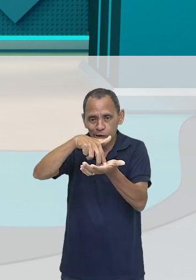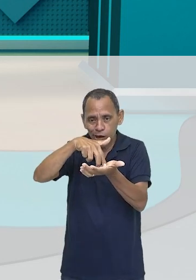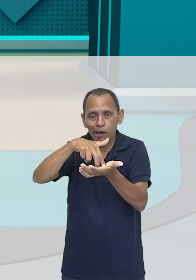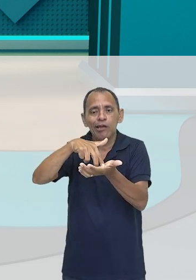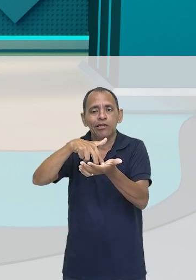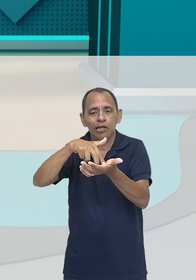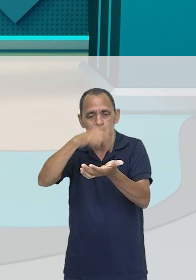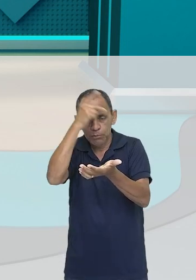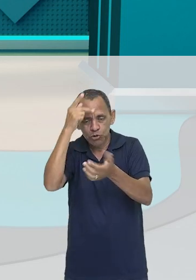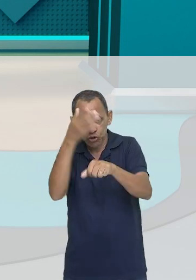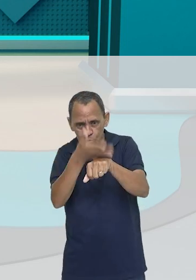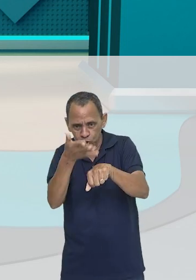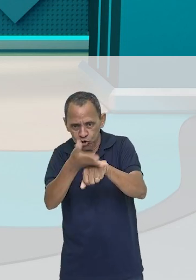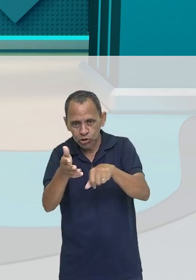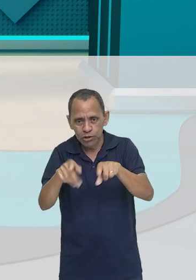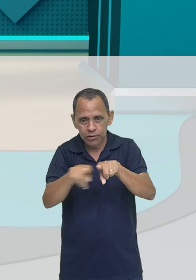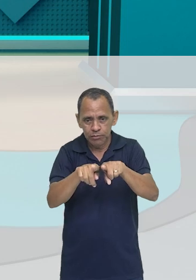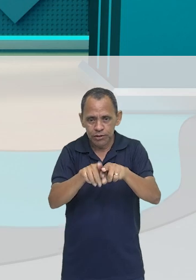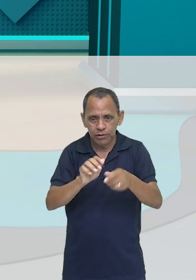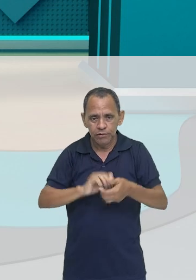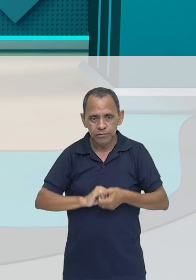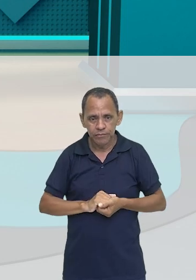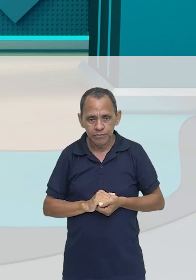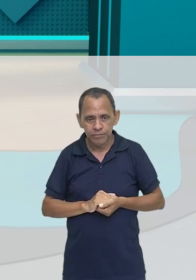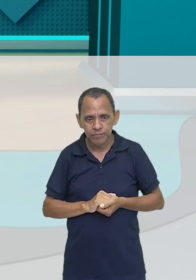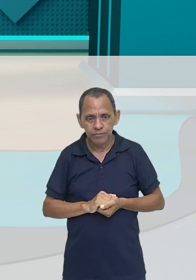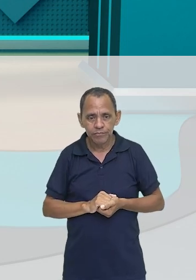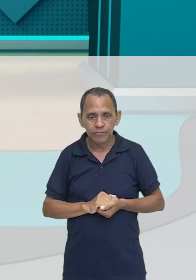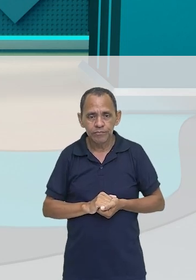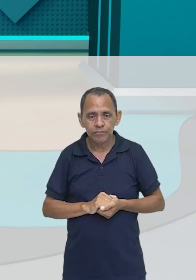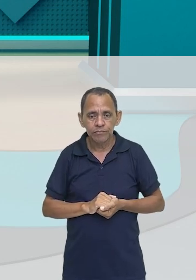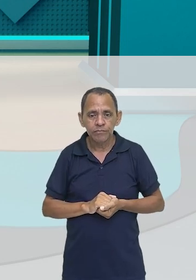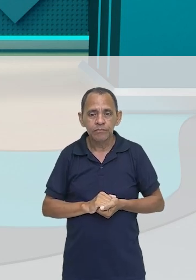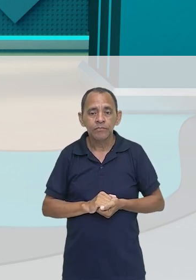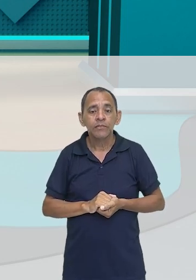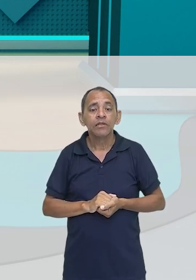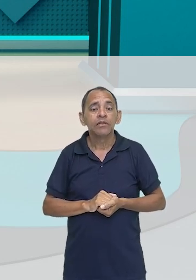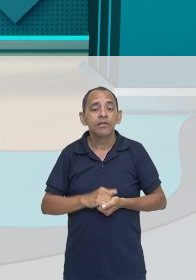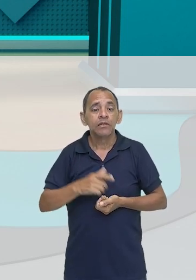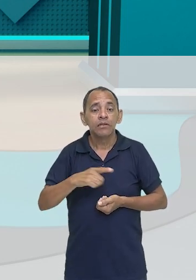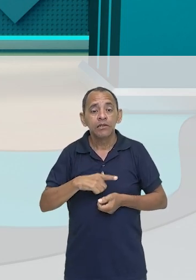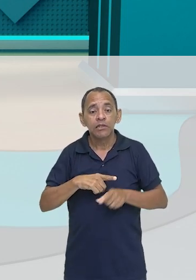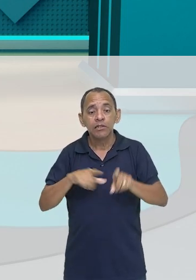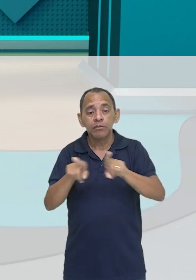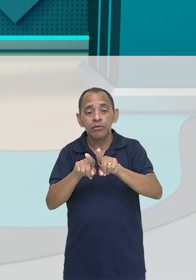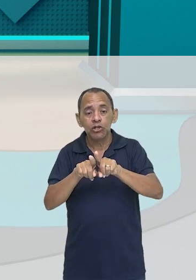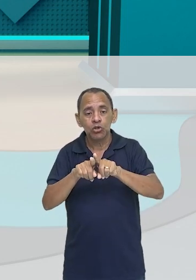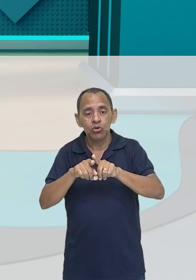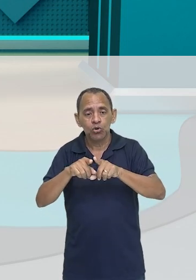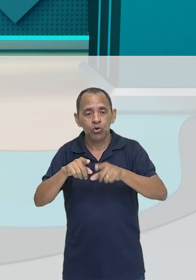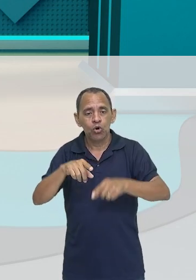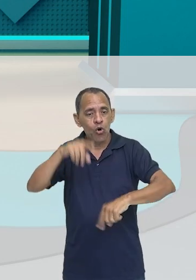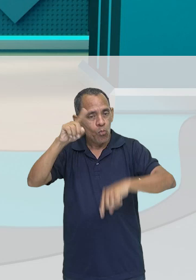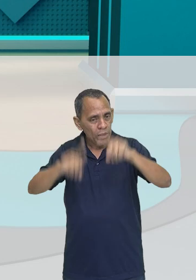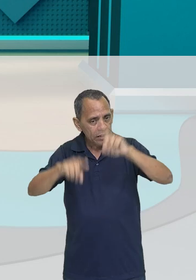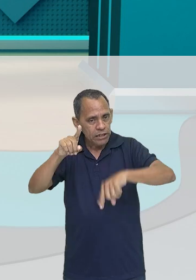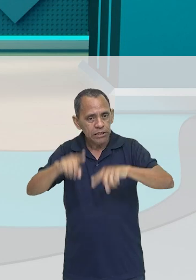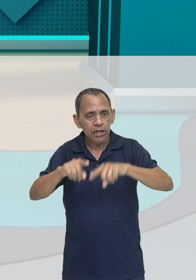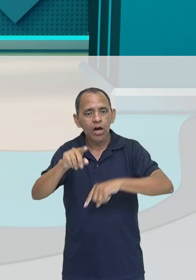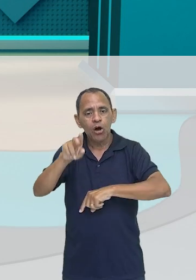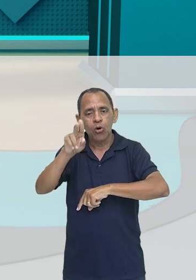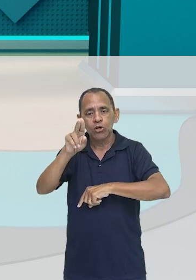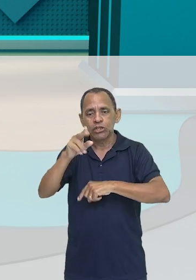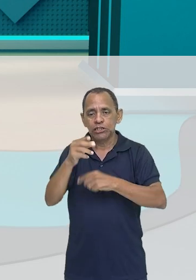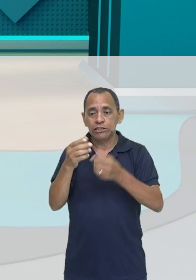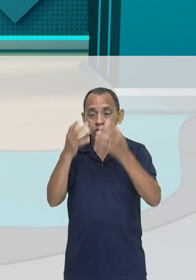do Kengogi, do hakama, nós temos o tenugi, que é um tecido que fica sob o